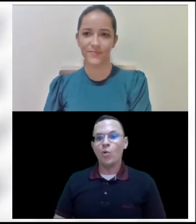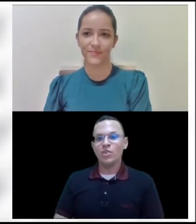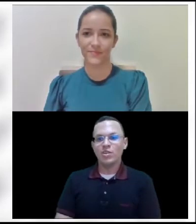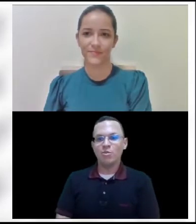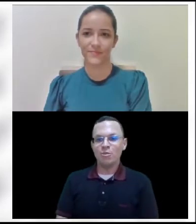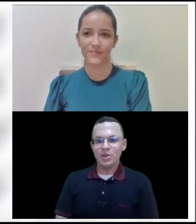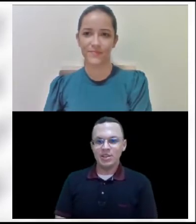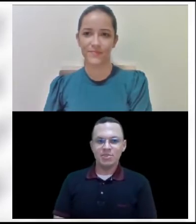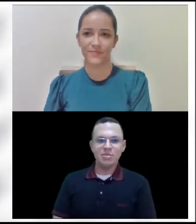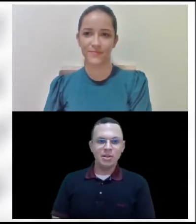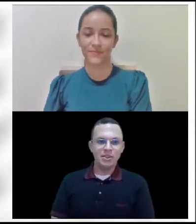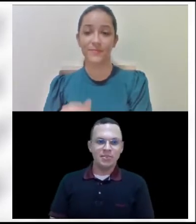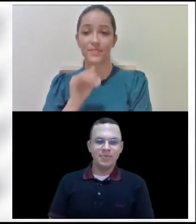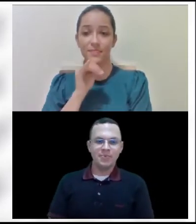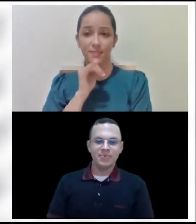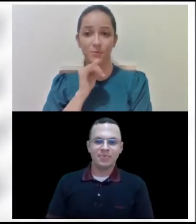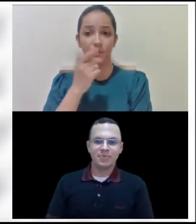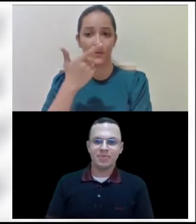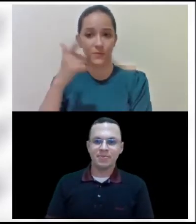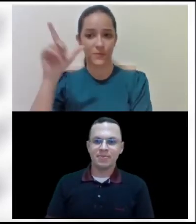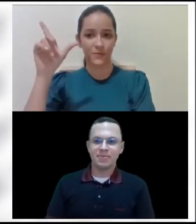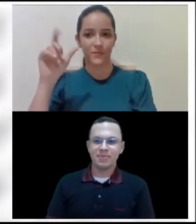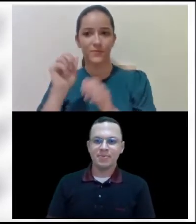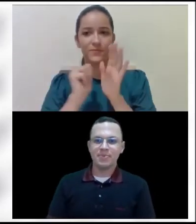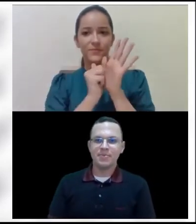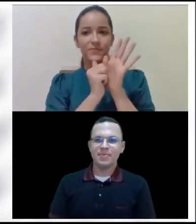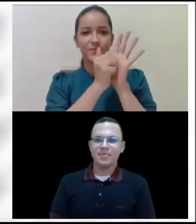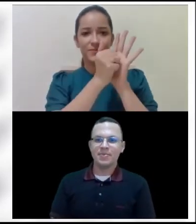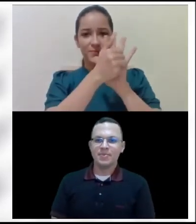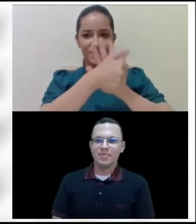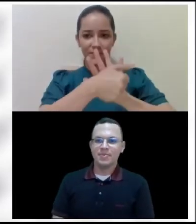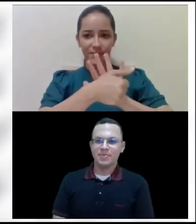Agora, outra configuração de mão.